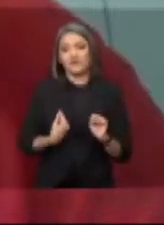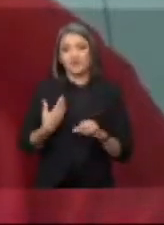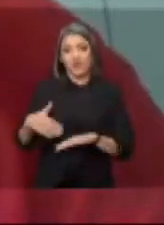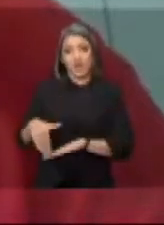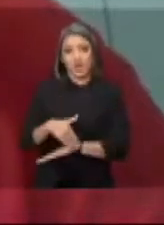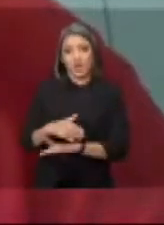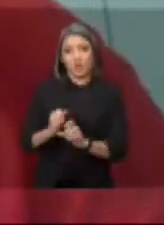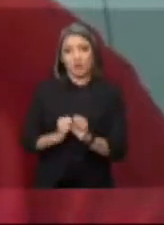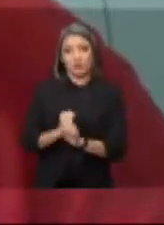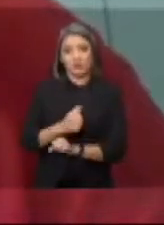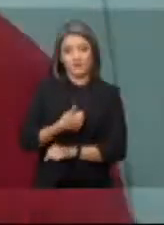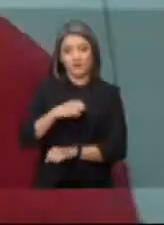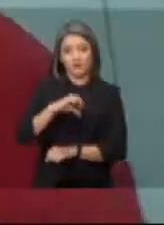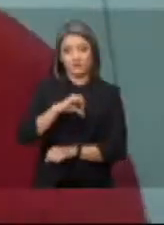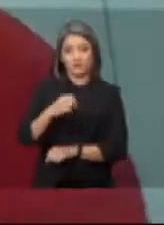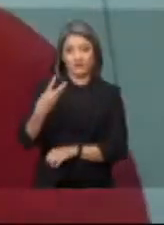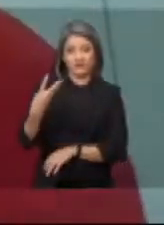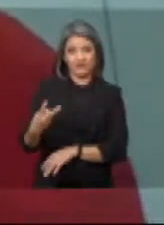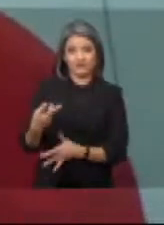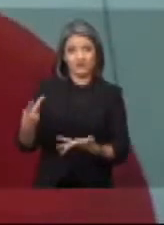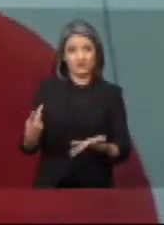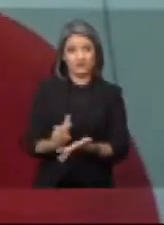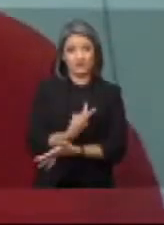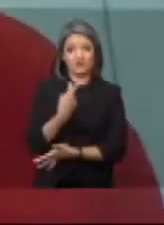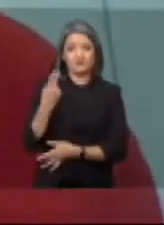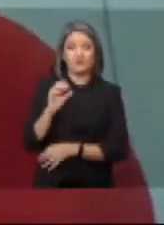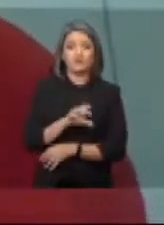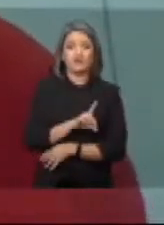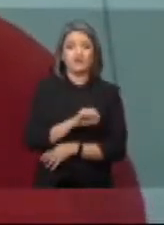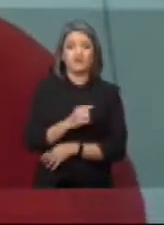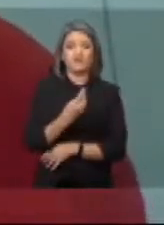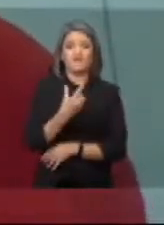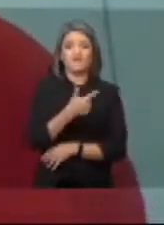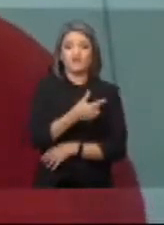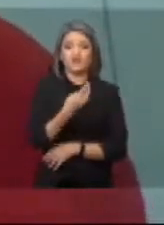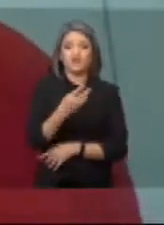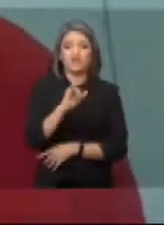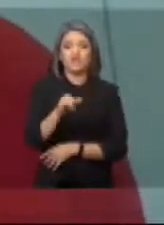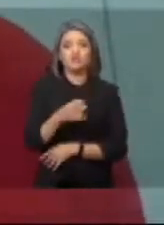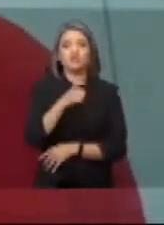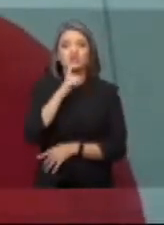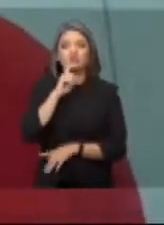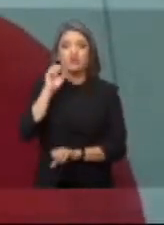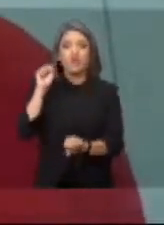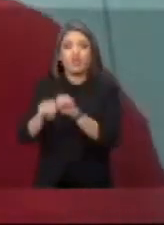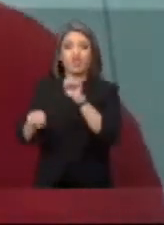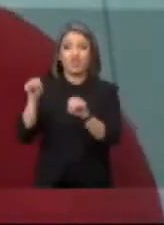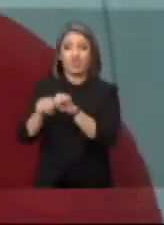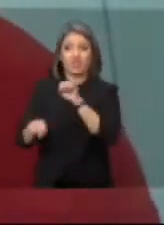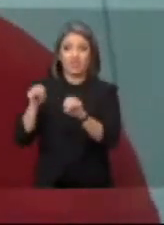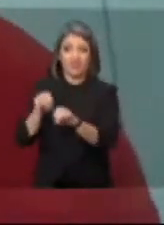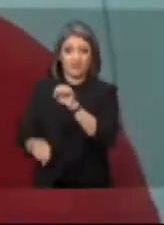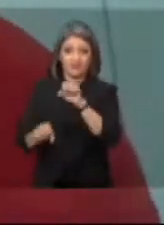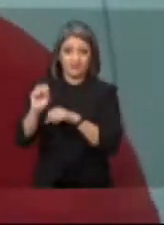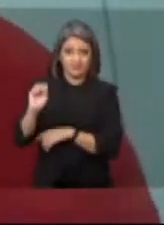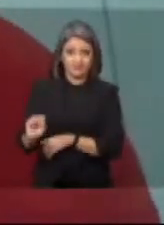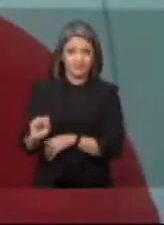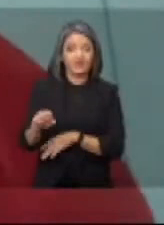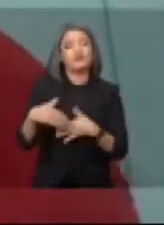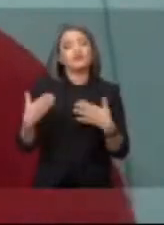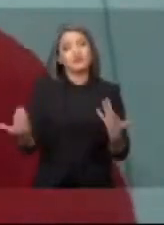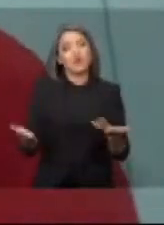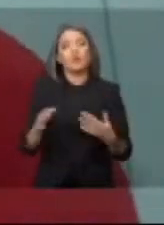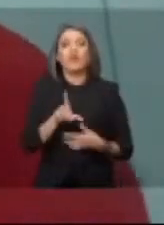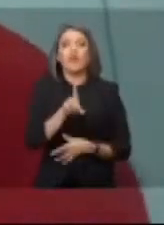em 1993 que foram brutalmente assassinados no dia 23 de julho. E essa é a data nacional das